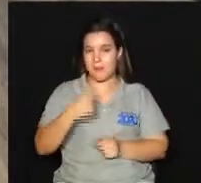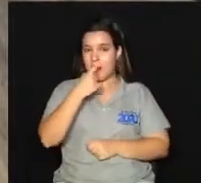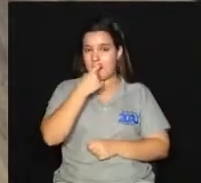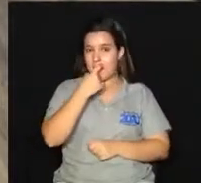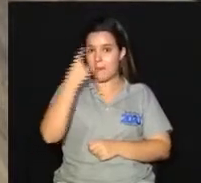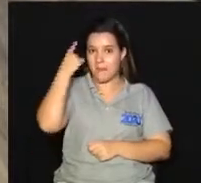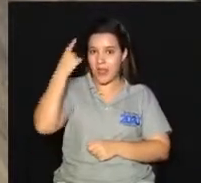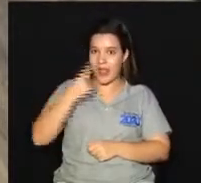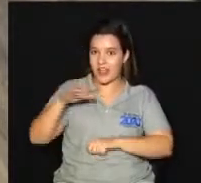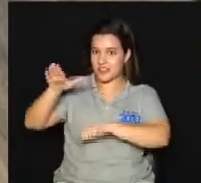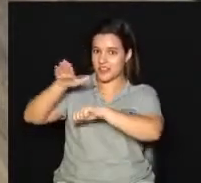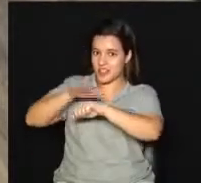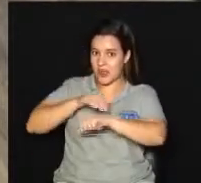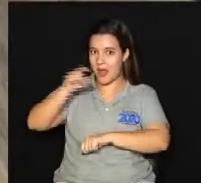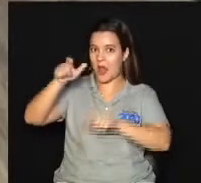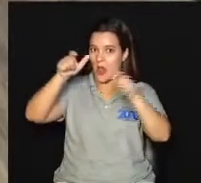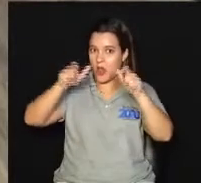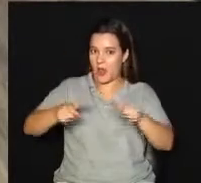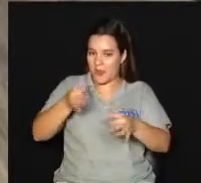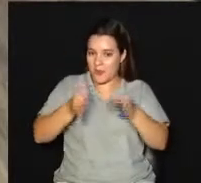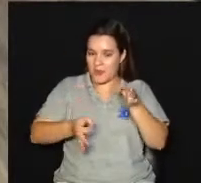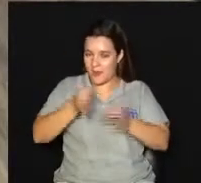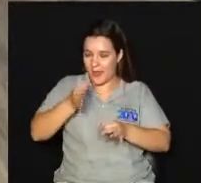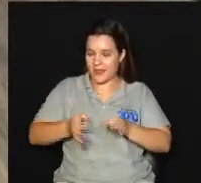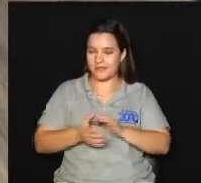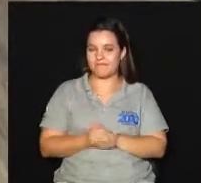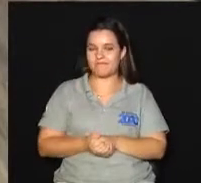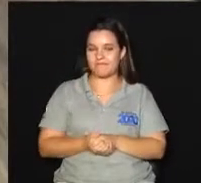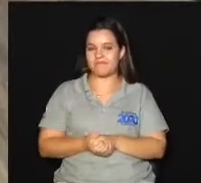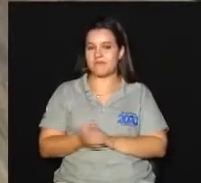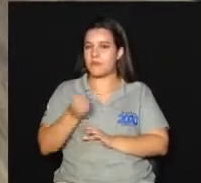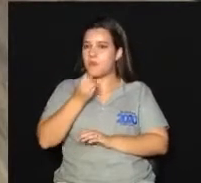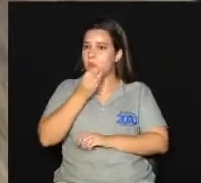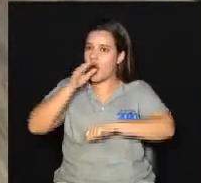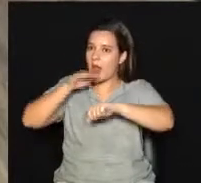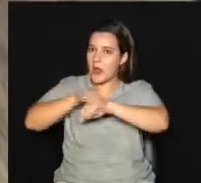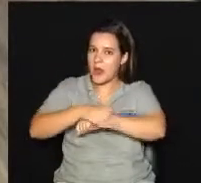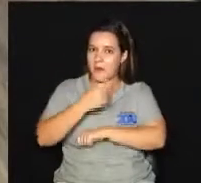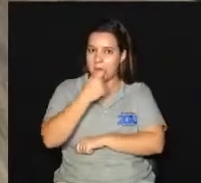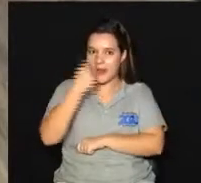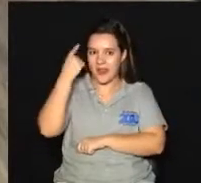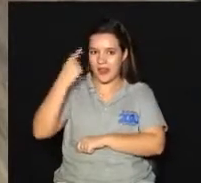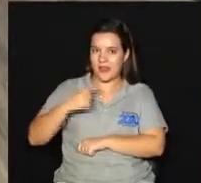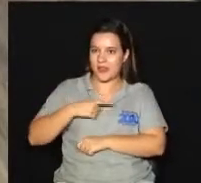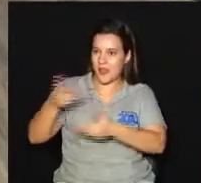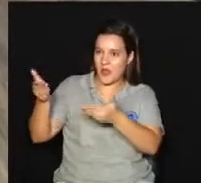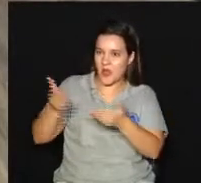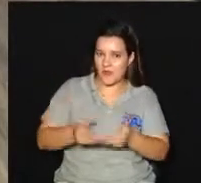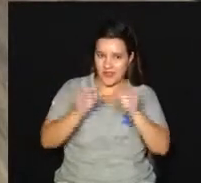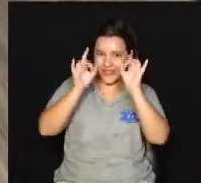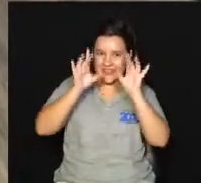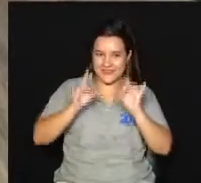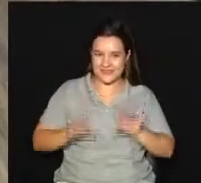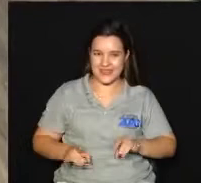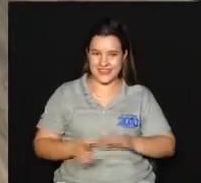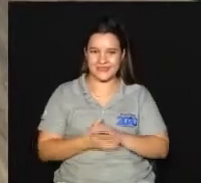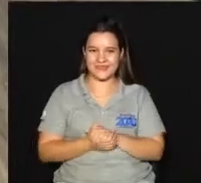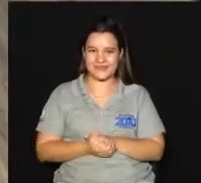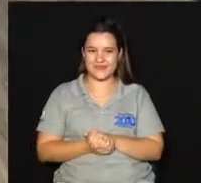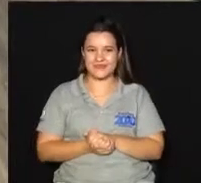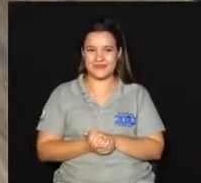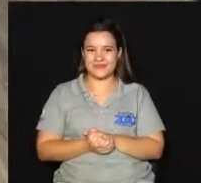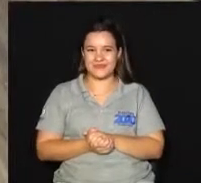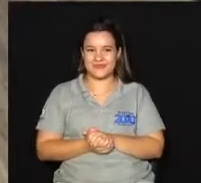lá no Palácio da Justiça. Seja bem-vinda mais uma vez. Boa noite, Mina. E você tem um convidado especial aí?